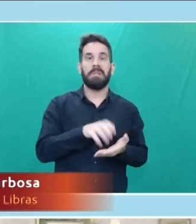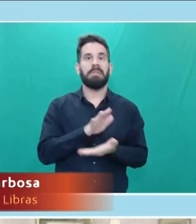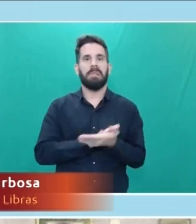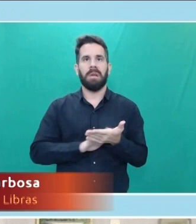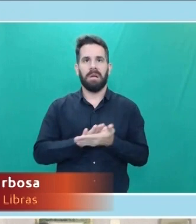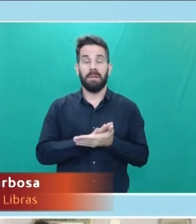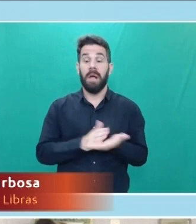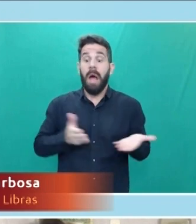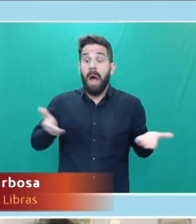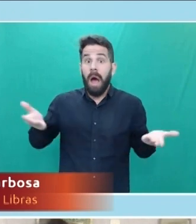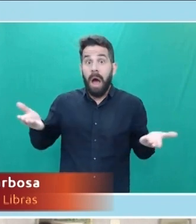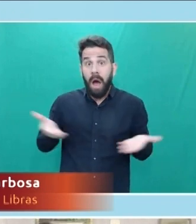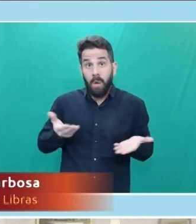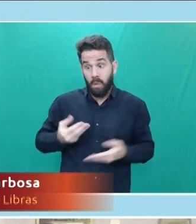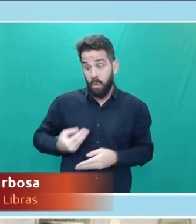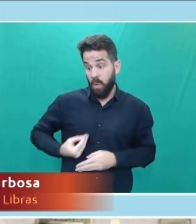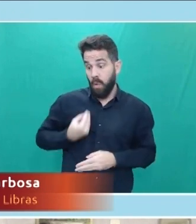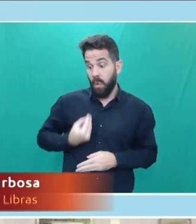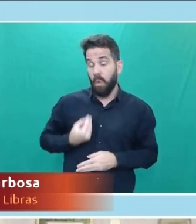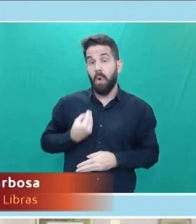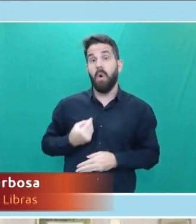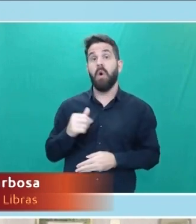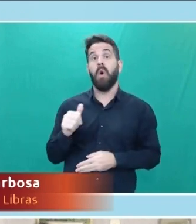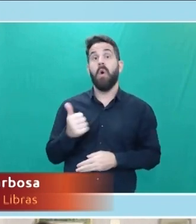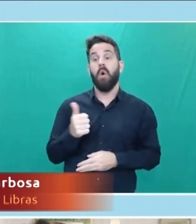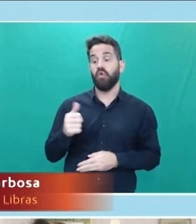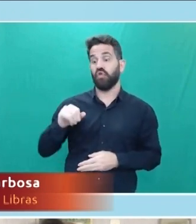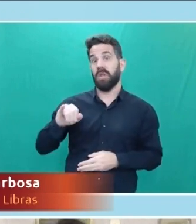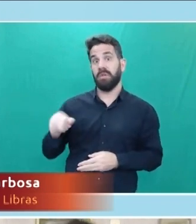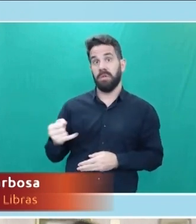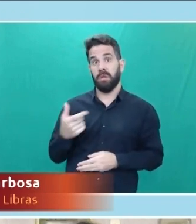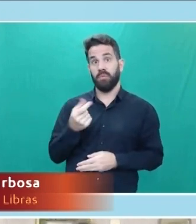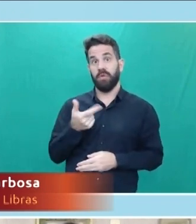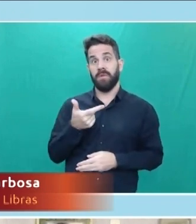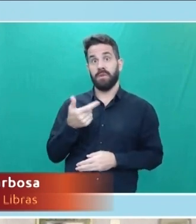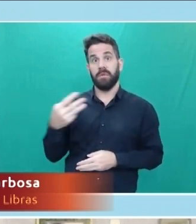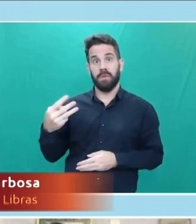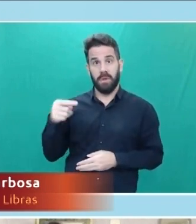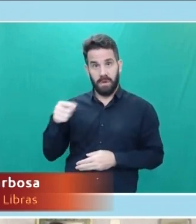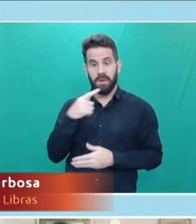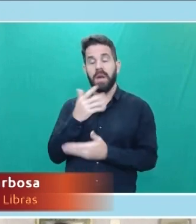2023, né, em 11 de janeiro de 2023, foi sancionada a Lei